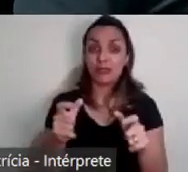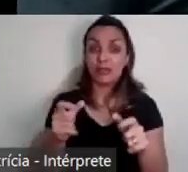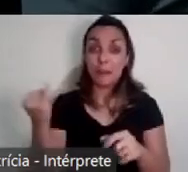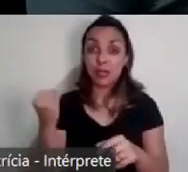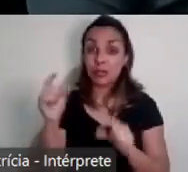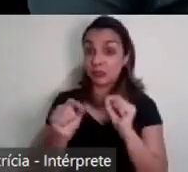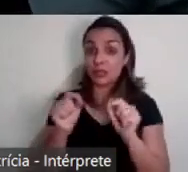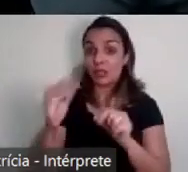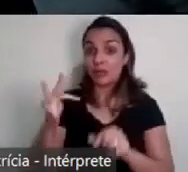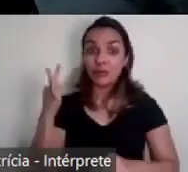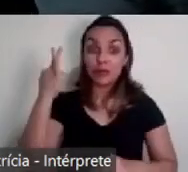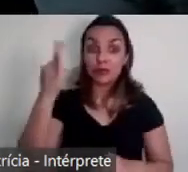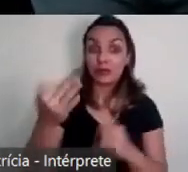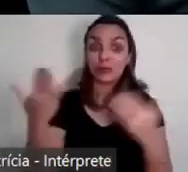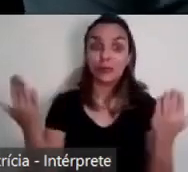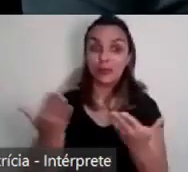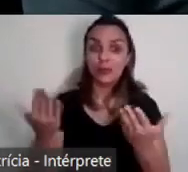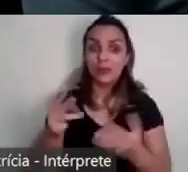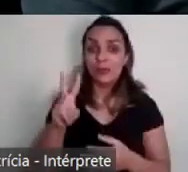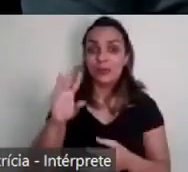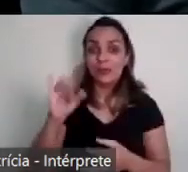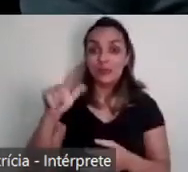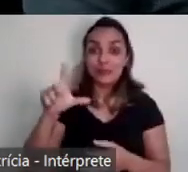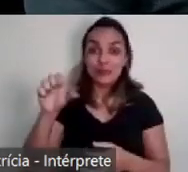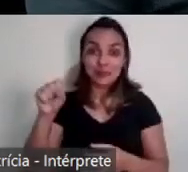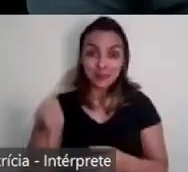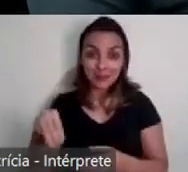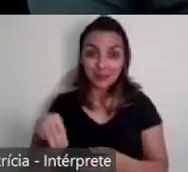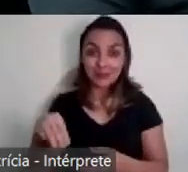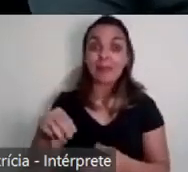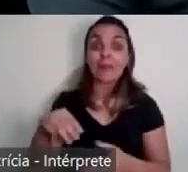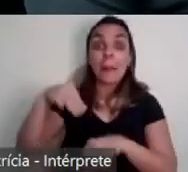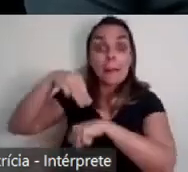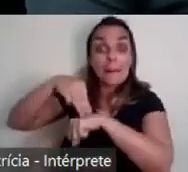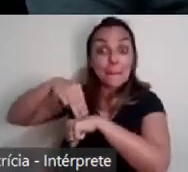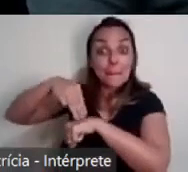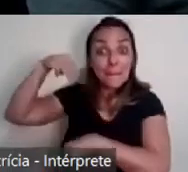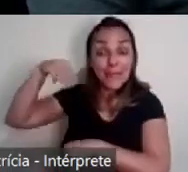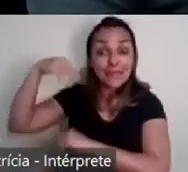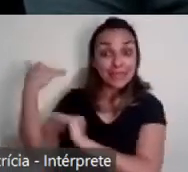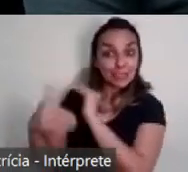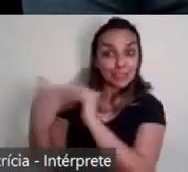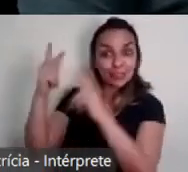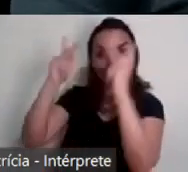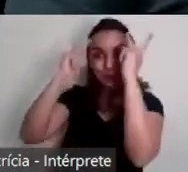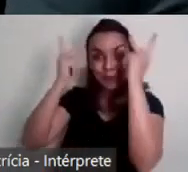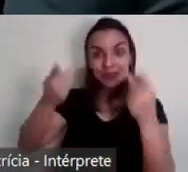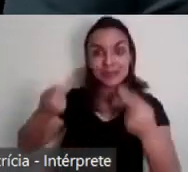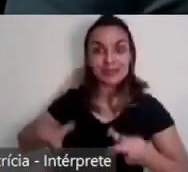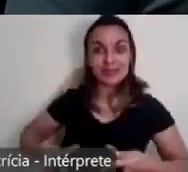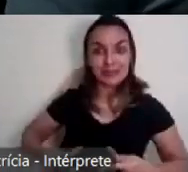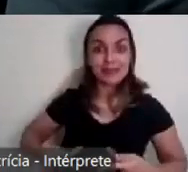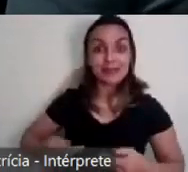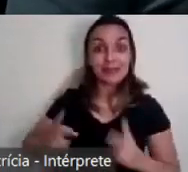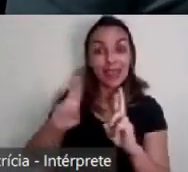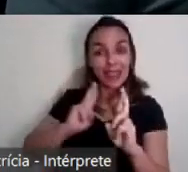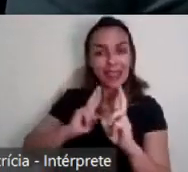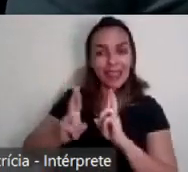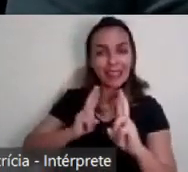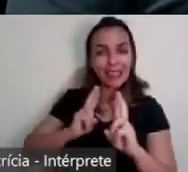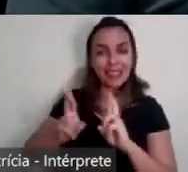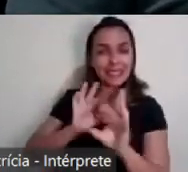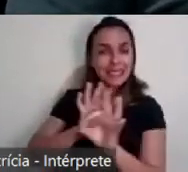ah e hoje a gente vai estar aqui com Wilson Wilson mestre de mesmo gente desenvolvimento humano ele tem uma relação muito